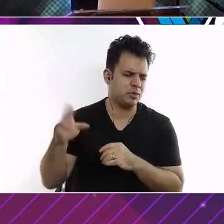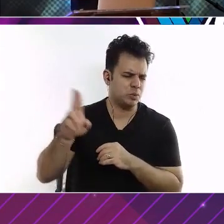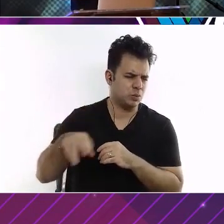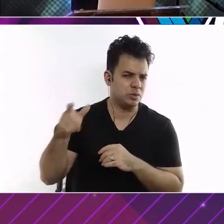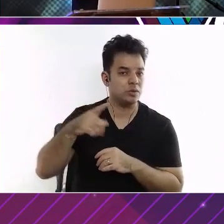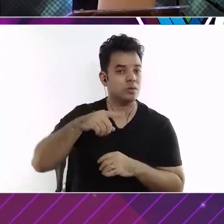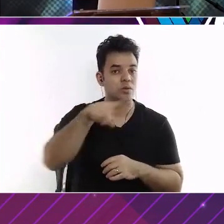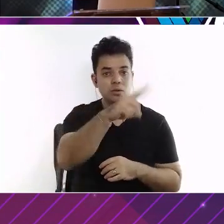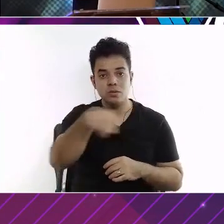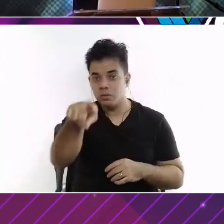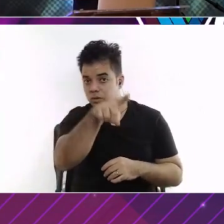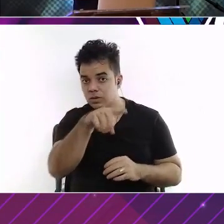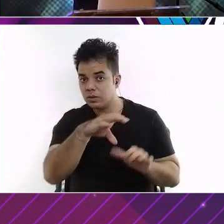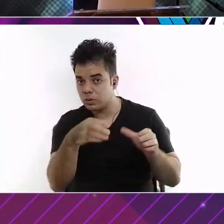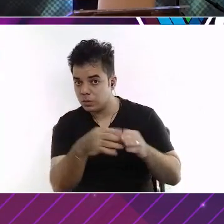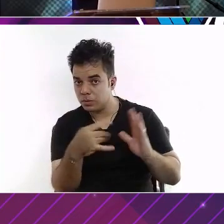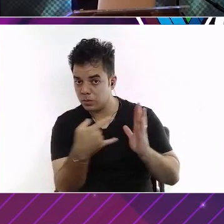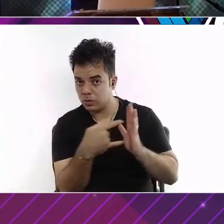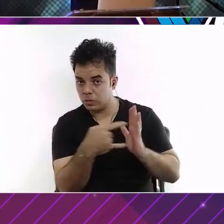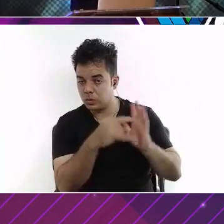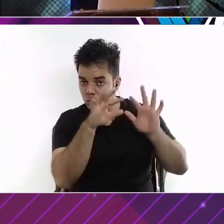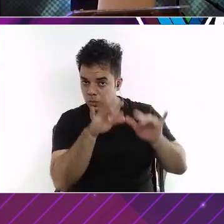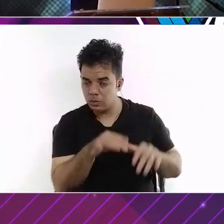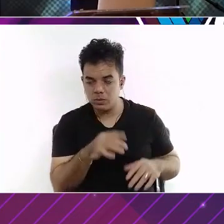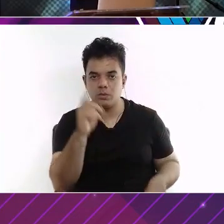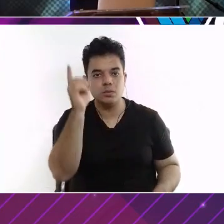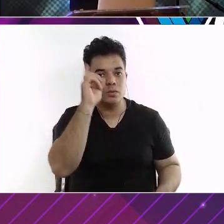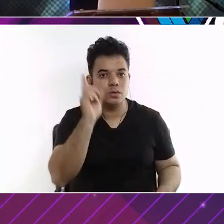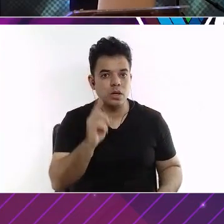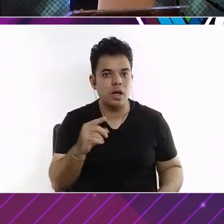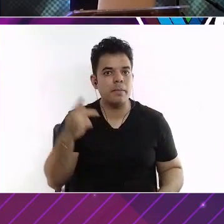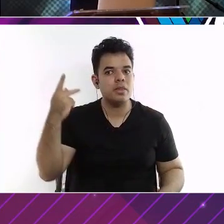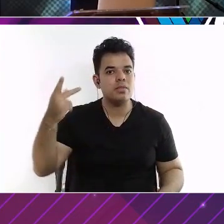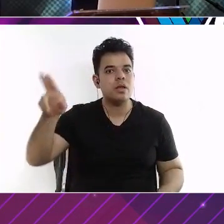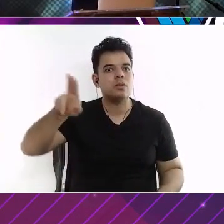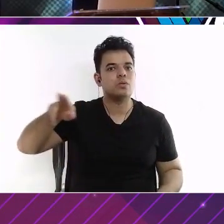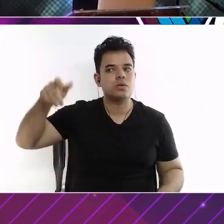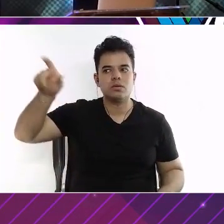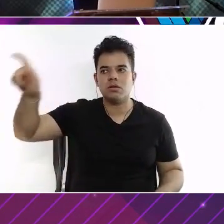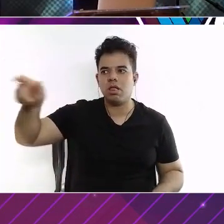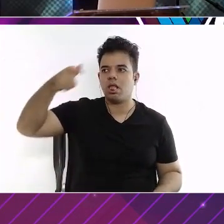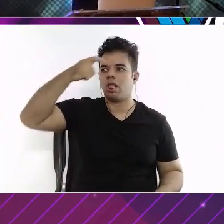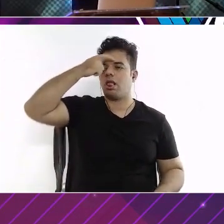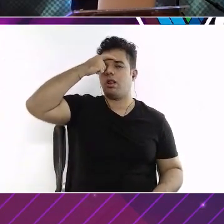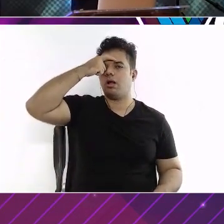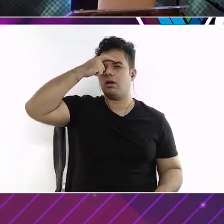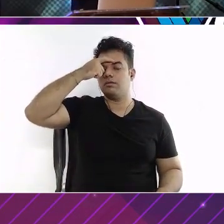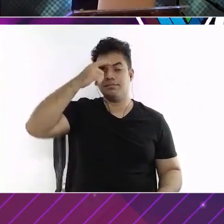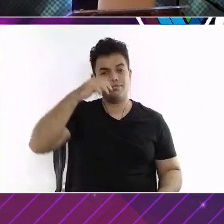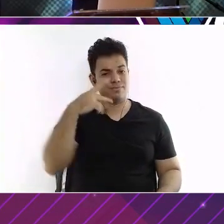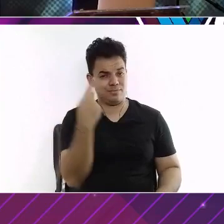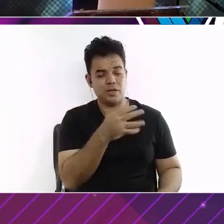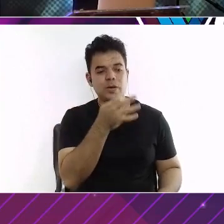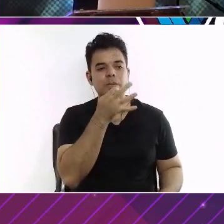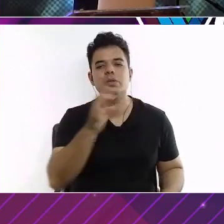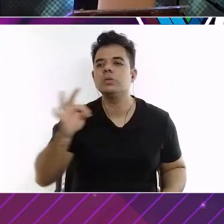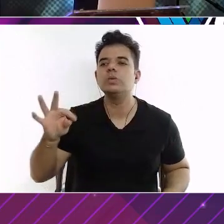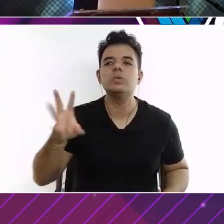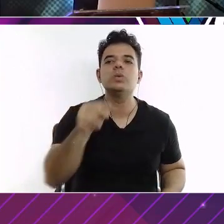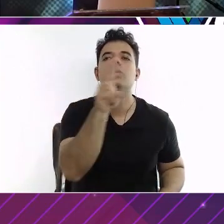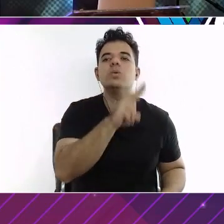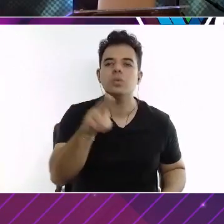coders, não sabemos como o mundo funciona pela cabeça das outras pessoas. Se dependesse de mim, por exemplo, todo mundo tinha que usar a linha de